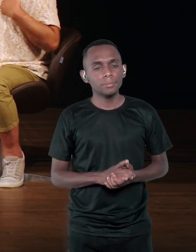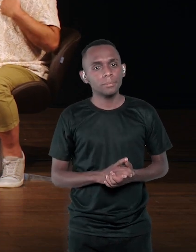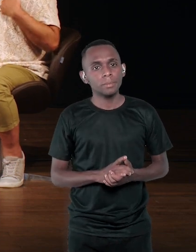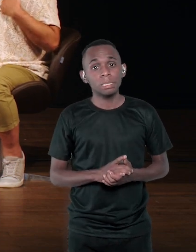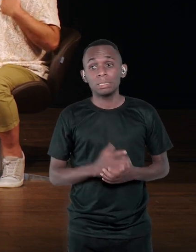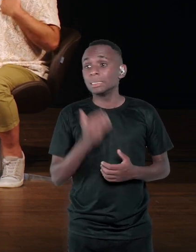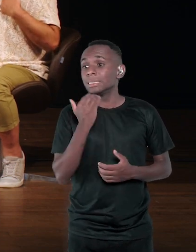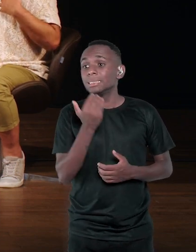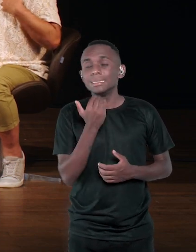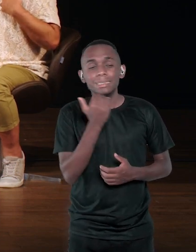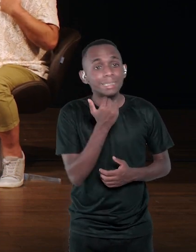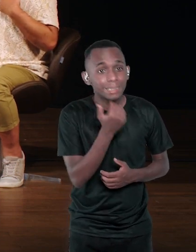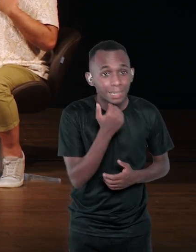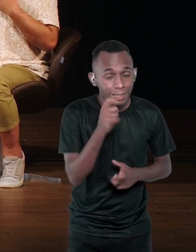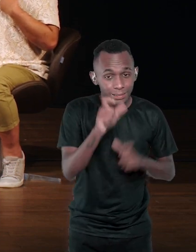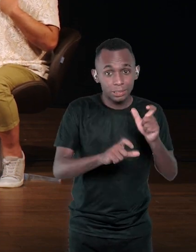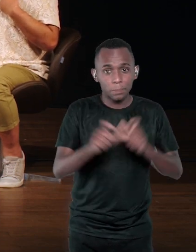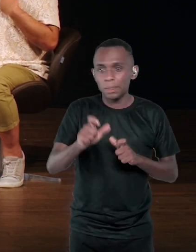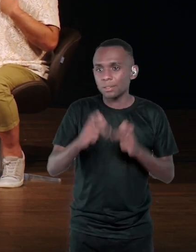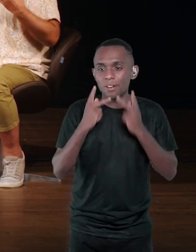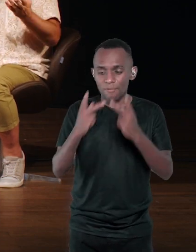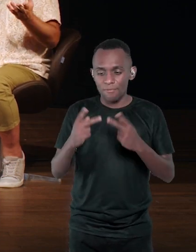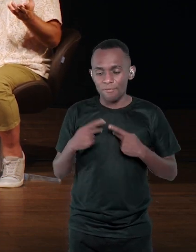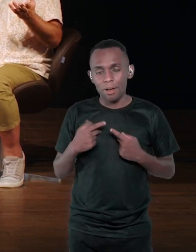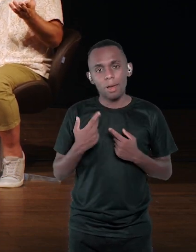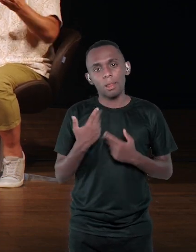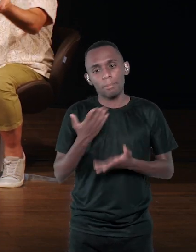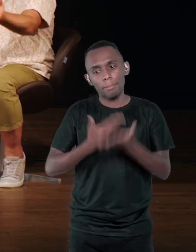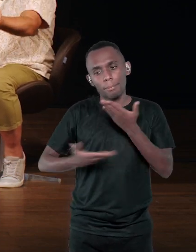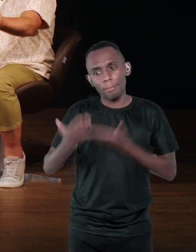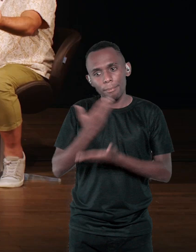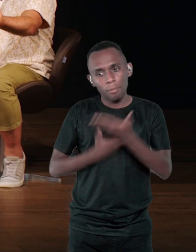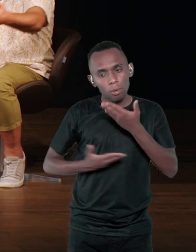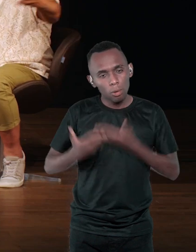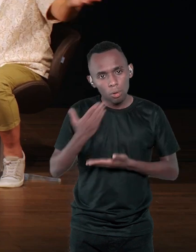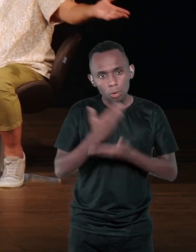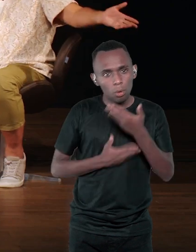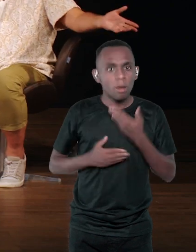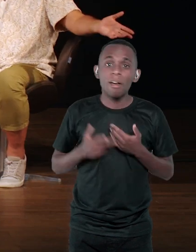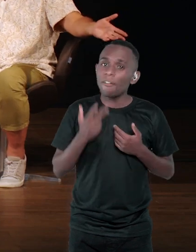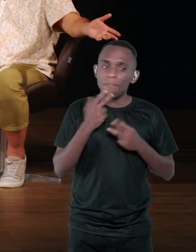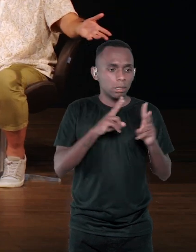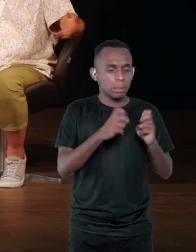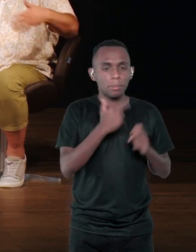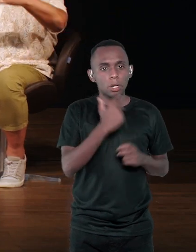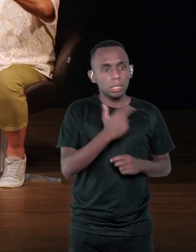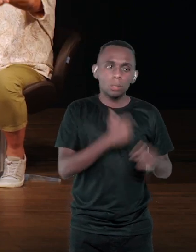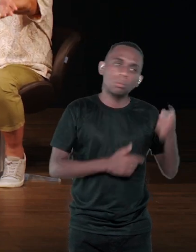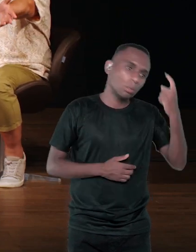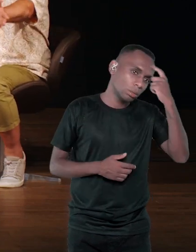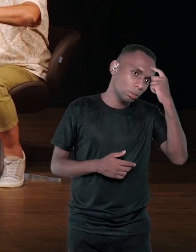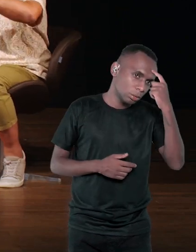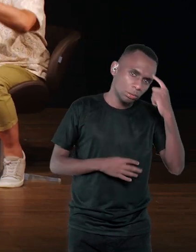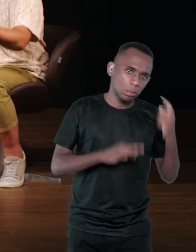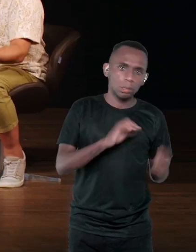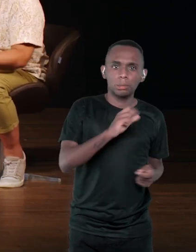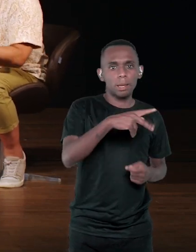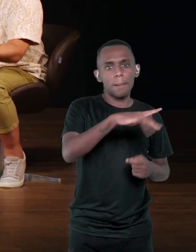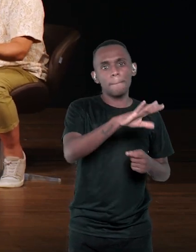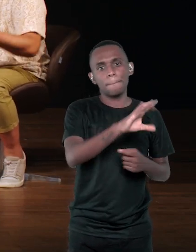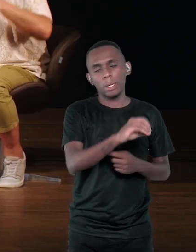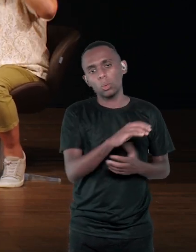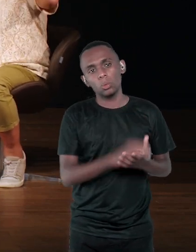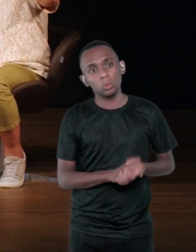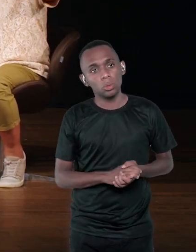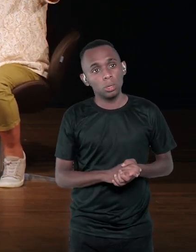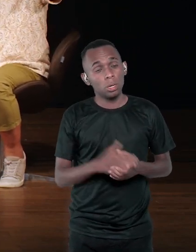ninguém, virtualmente, na Índia fala comigo em inglês. No meio da rua. Eles falam em hindi, ou em Gujarati, ou em Tamil, porque eles